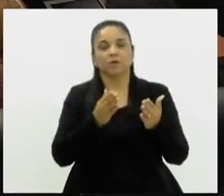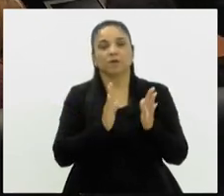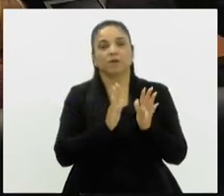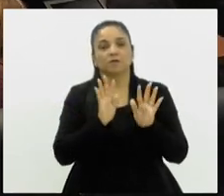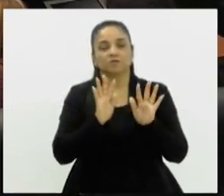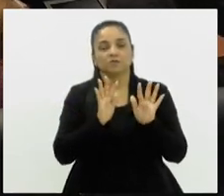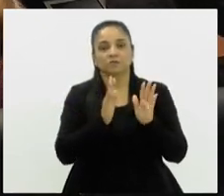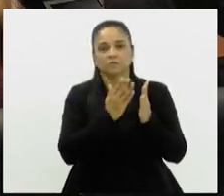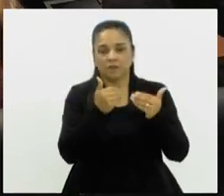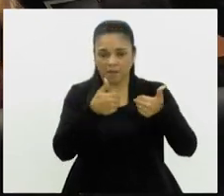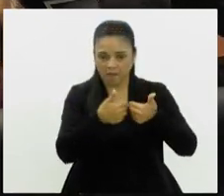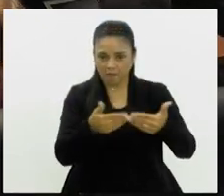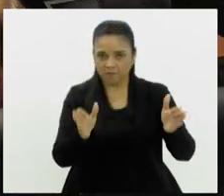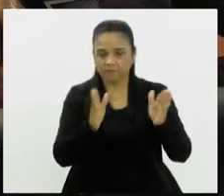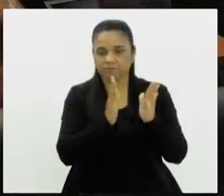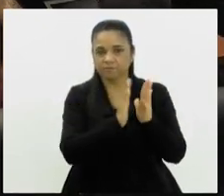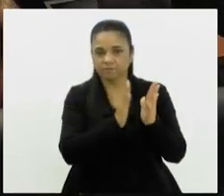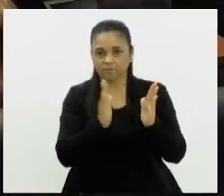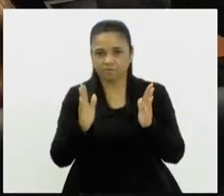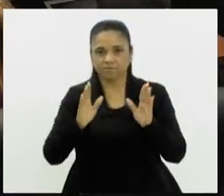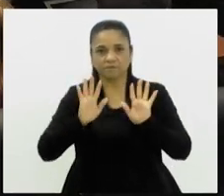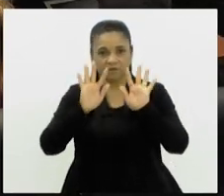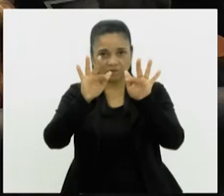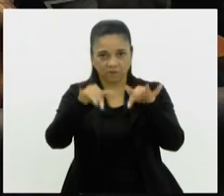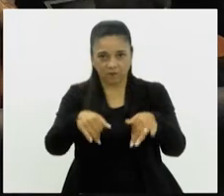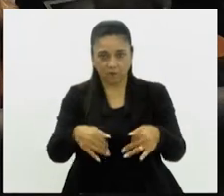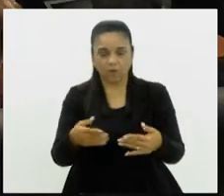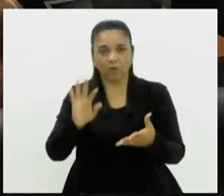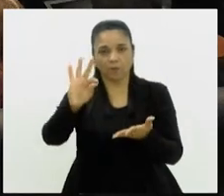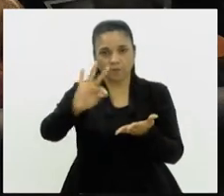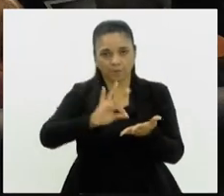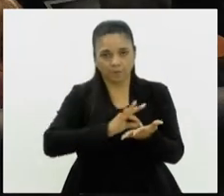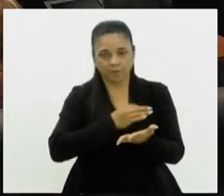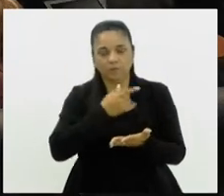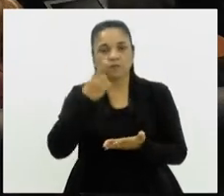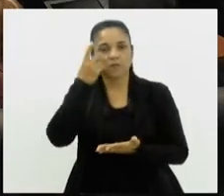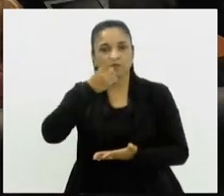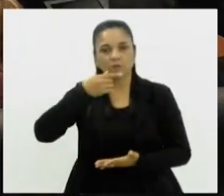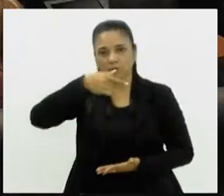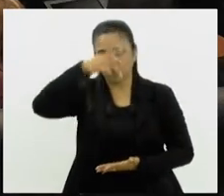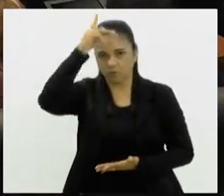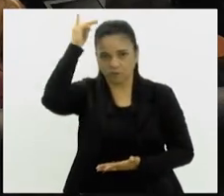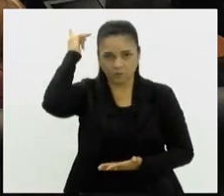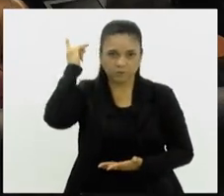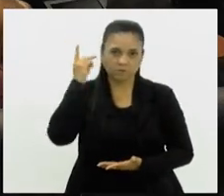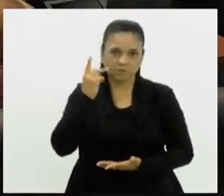O primeiro orador inscrito é o nobre deputado Luiz Paulo.